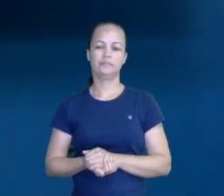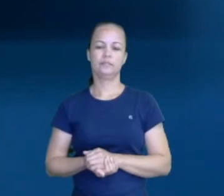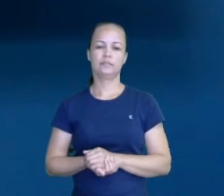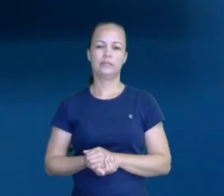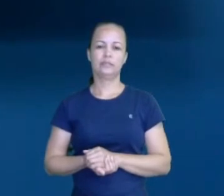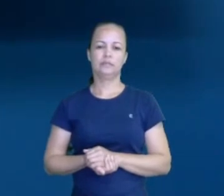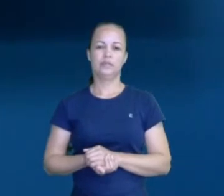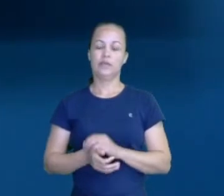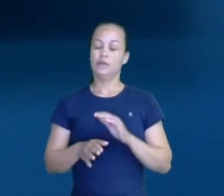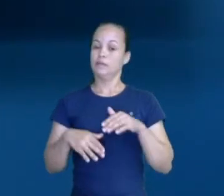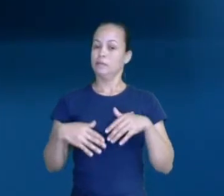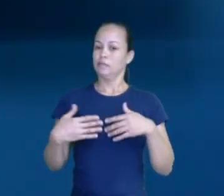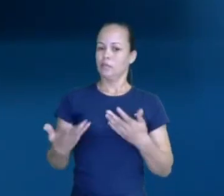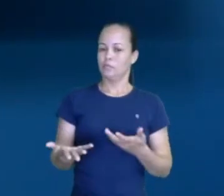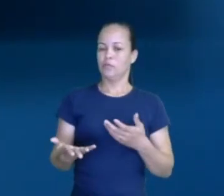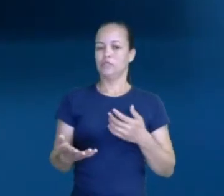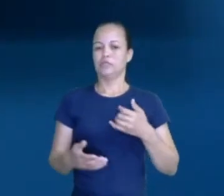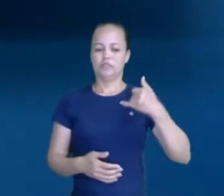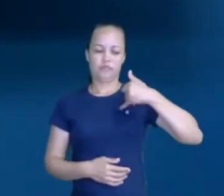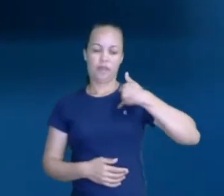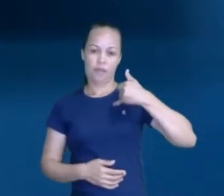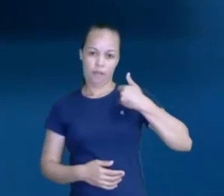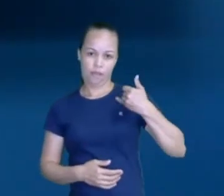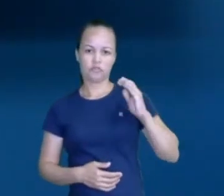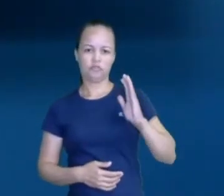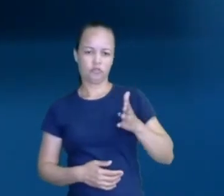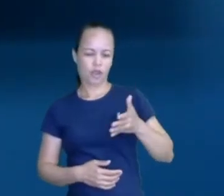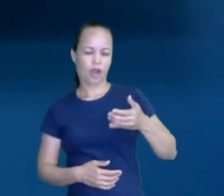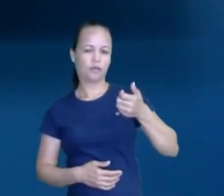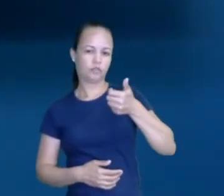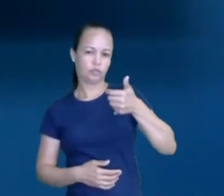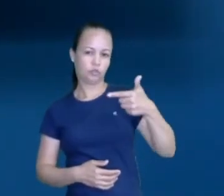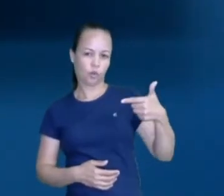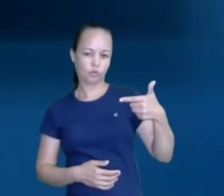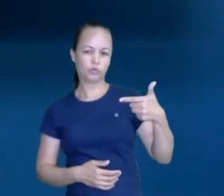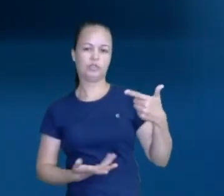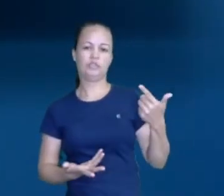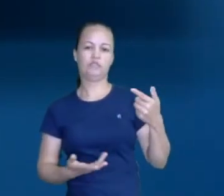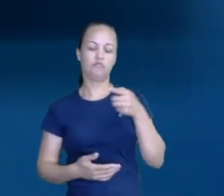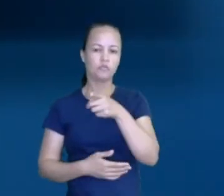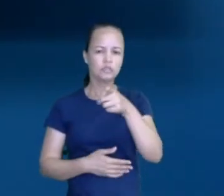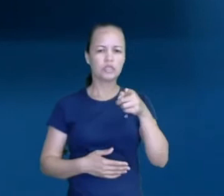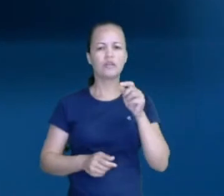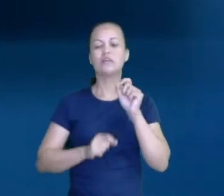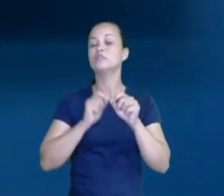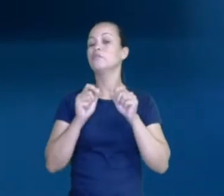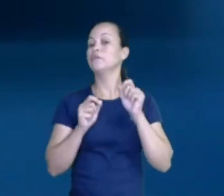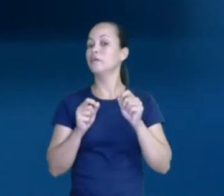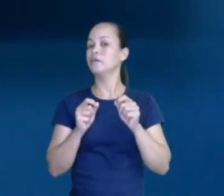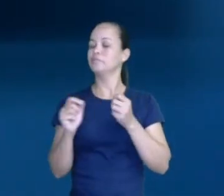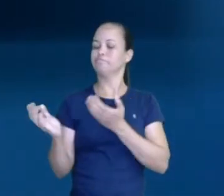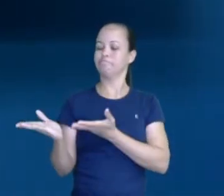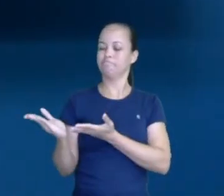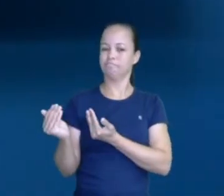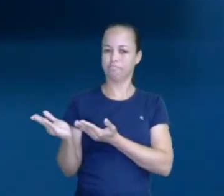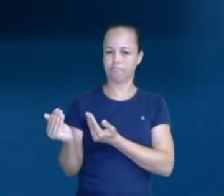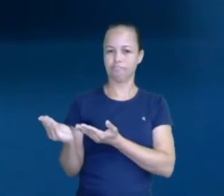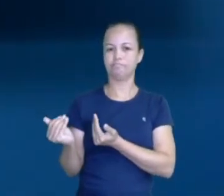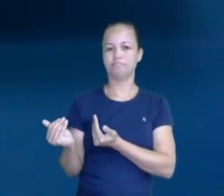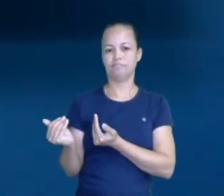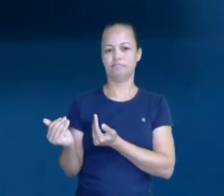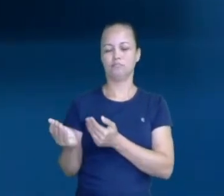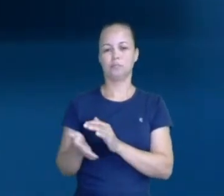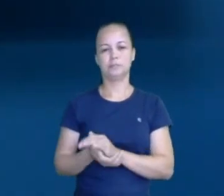Depois que você completar os seus 12 anos de idade, você vai ser considerado um adolescente.